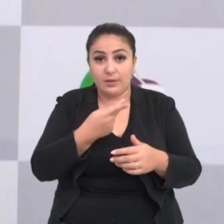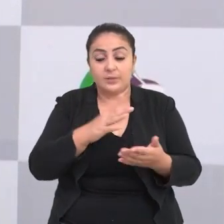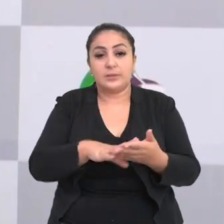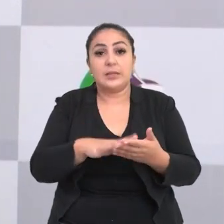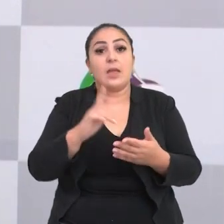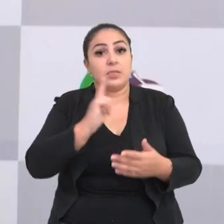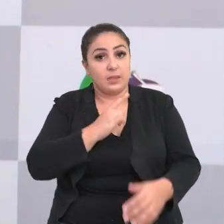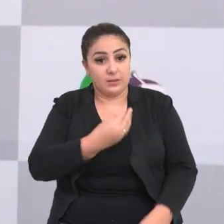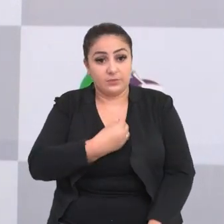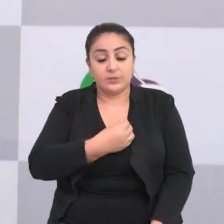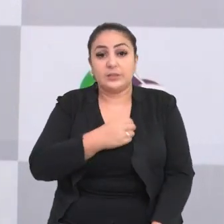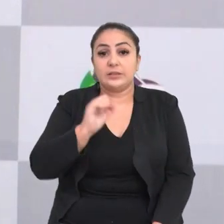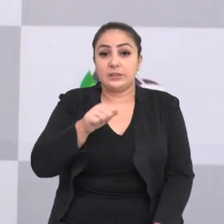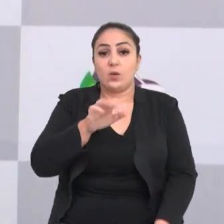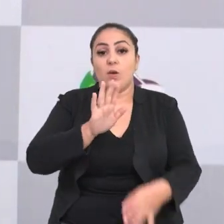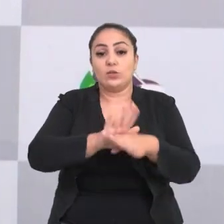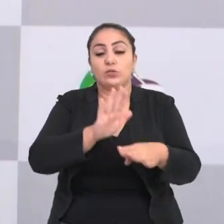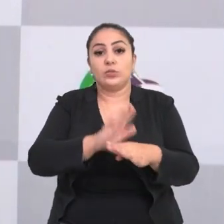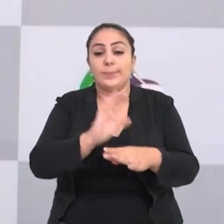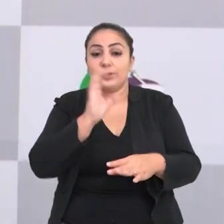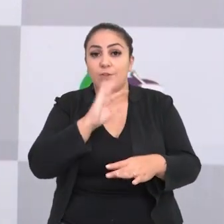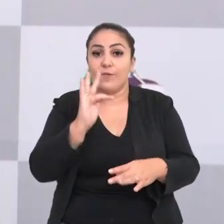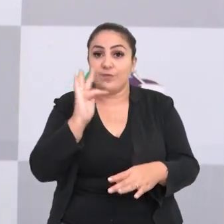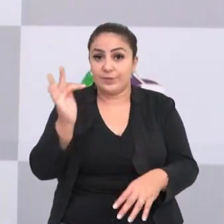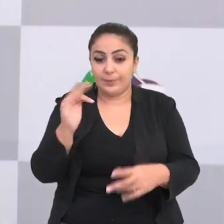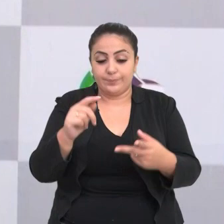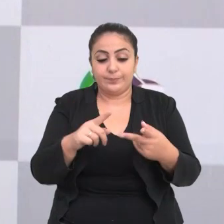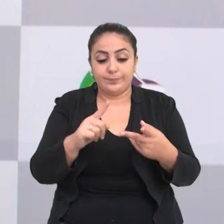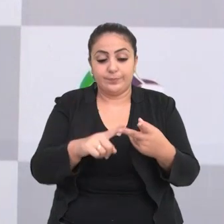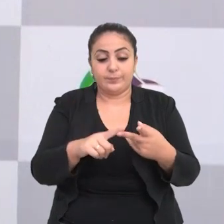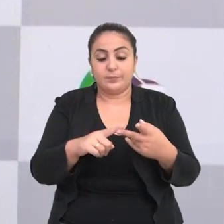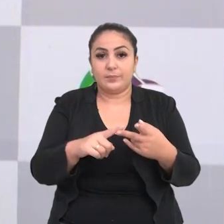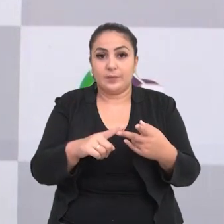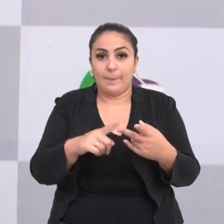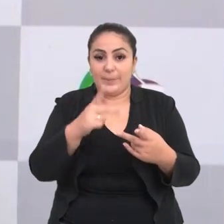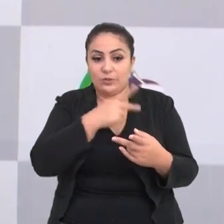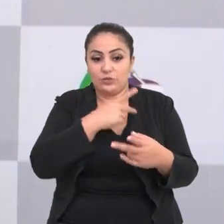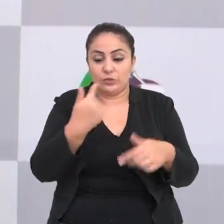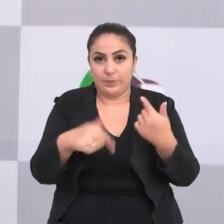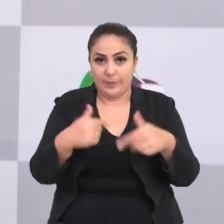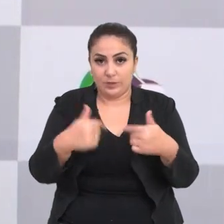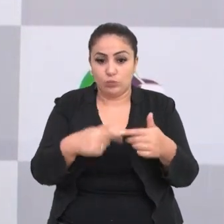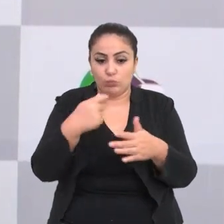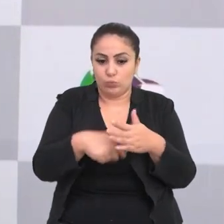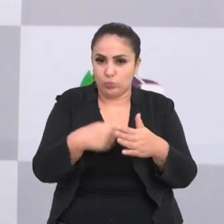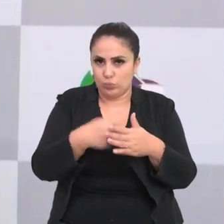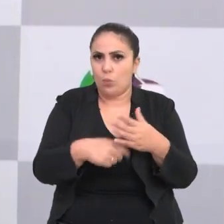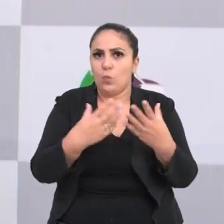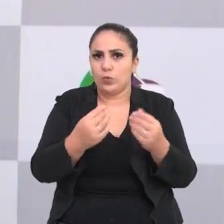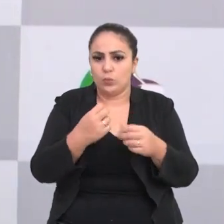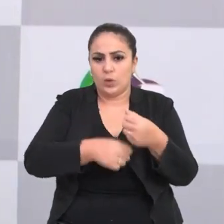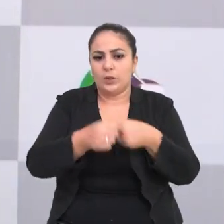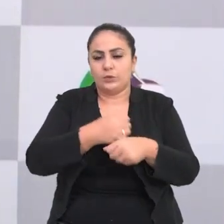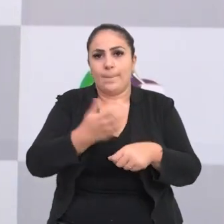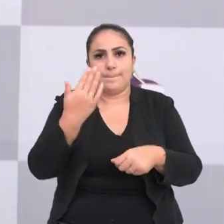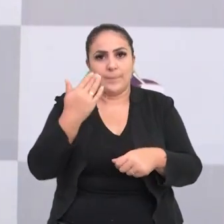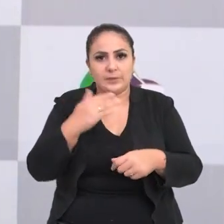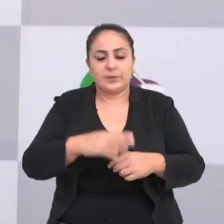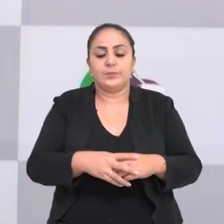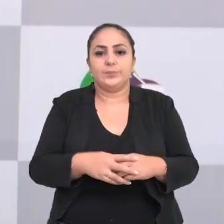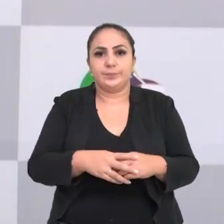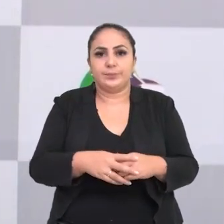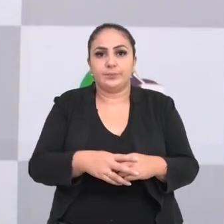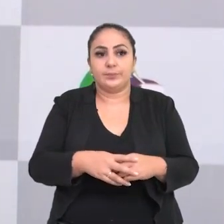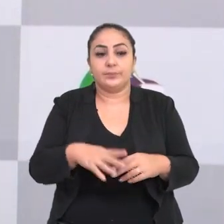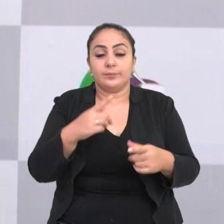que existe o Auxílio Emergencial Federal, que o Partido dos Trabalhadores lutou muito ano passado, a